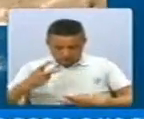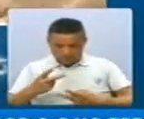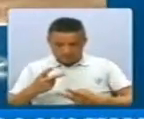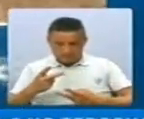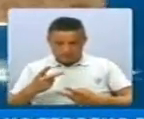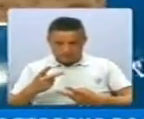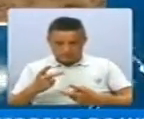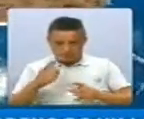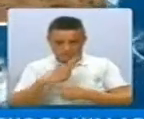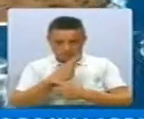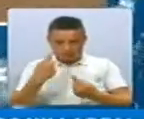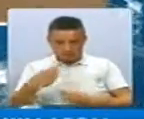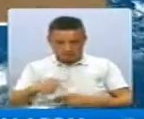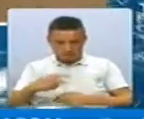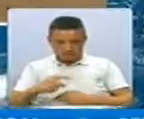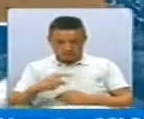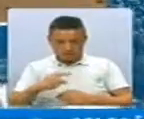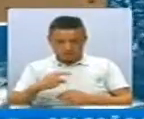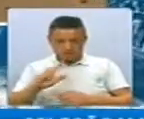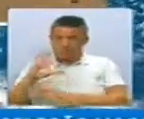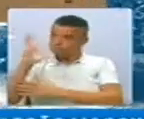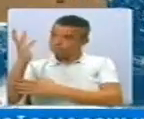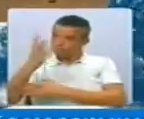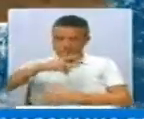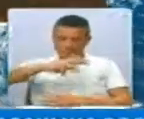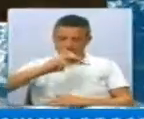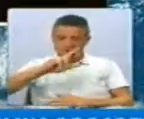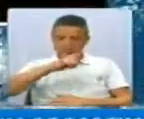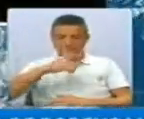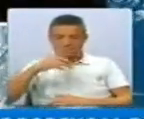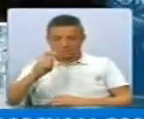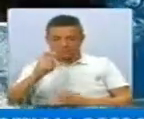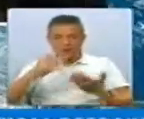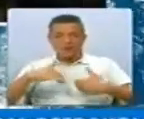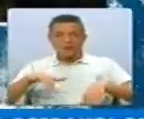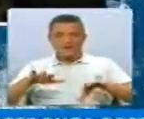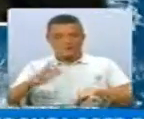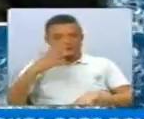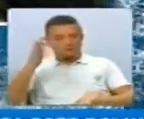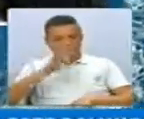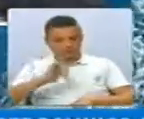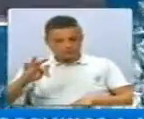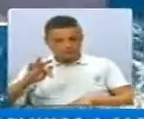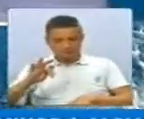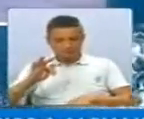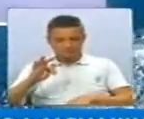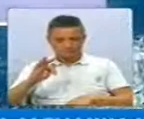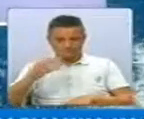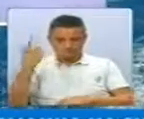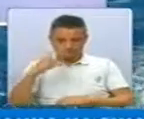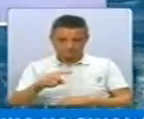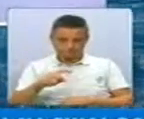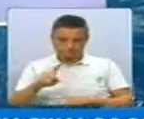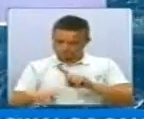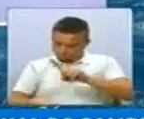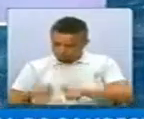mais elevadas da atmosfera de Marte, para tentar perceber até que ponto é que ainda hoje a atmosfera escapa de Marte